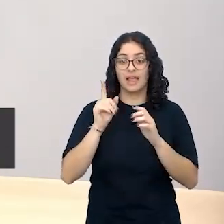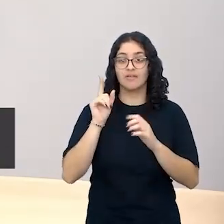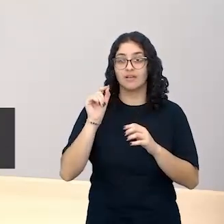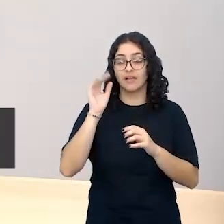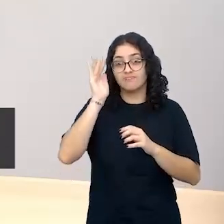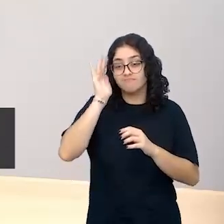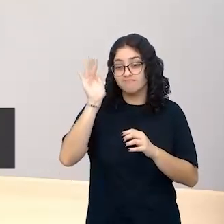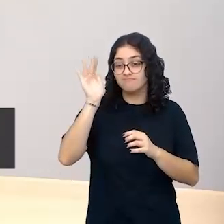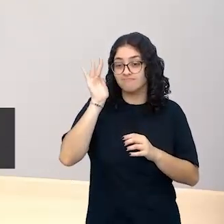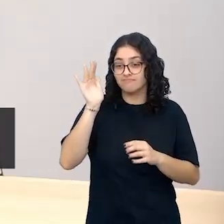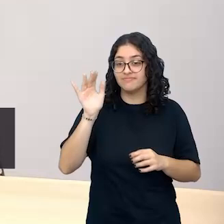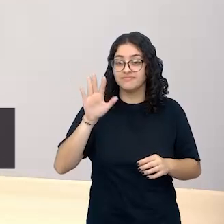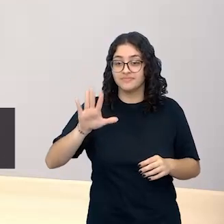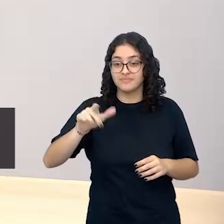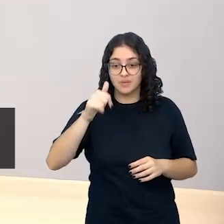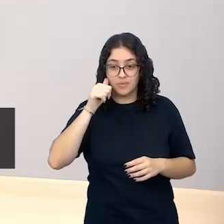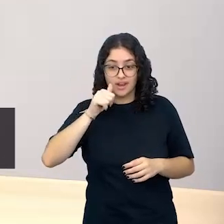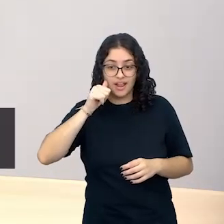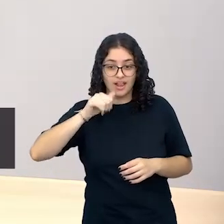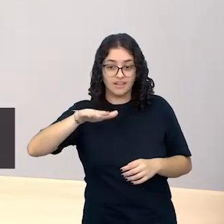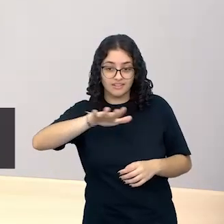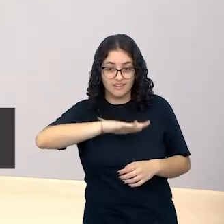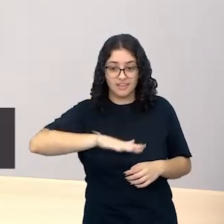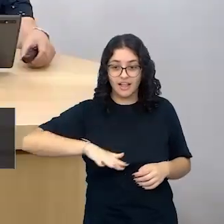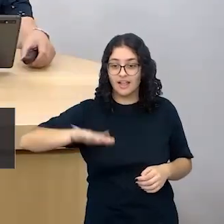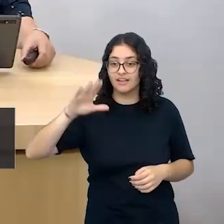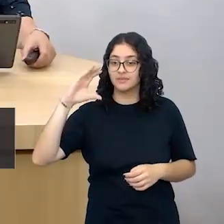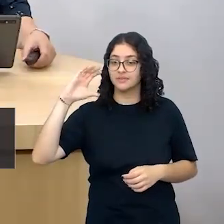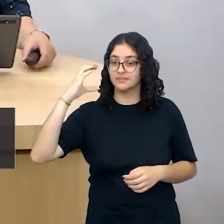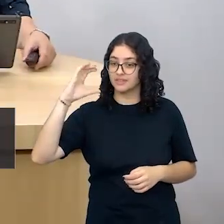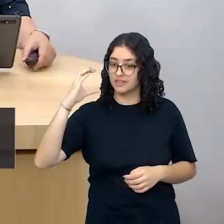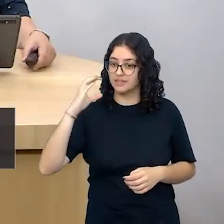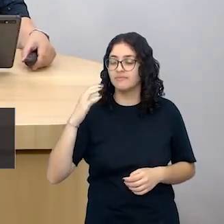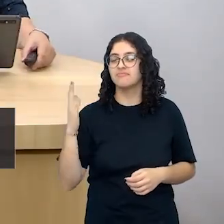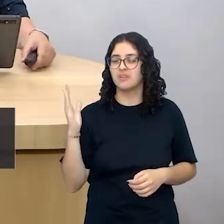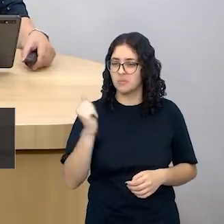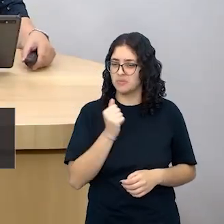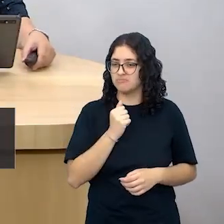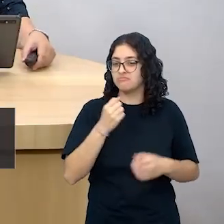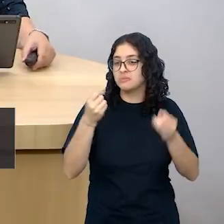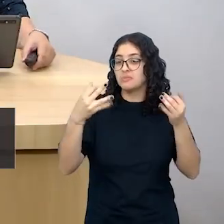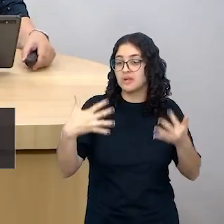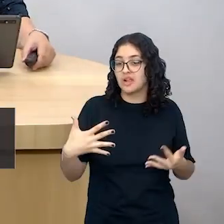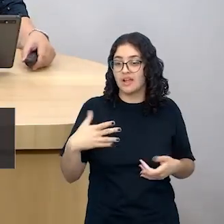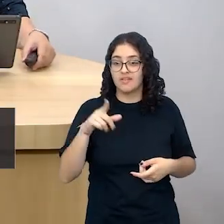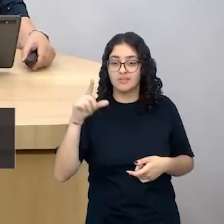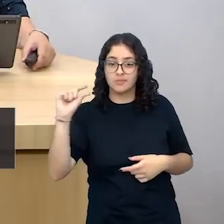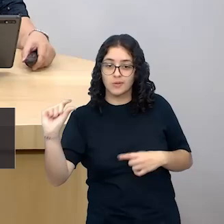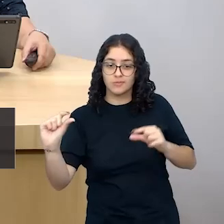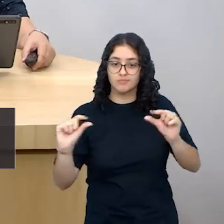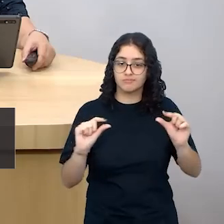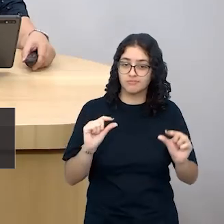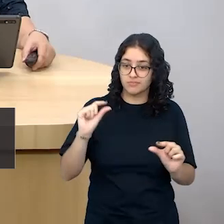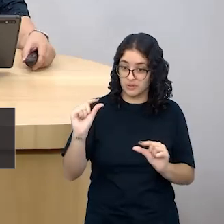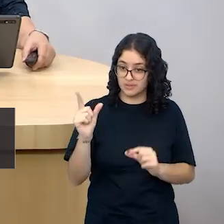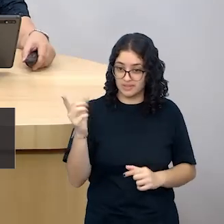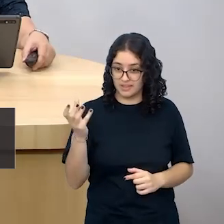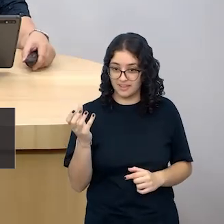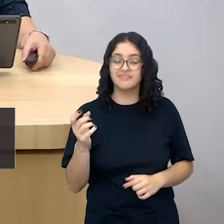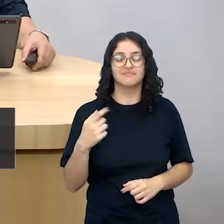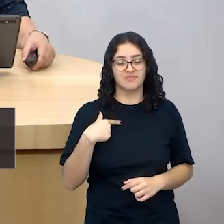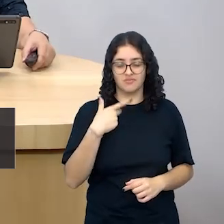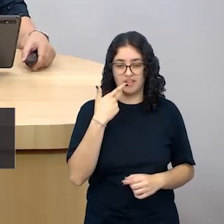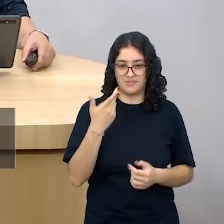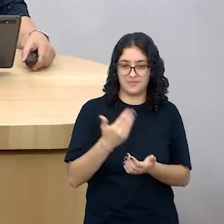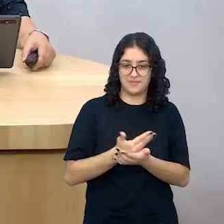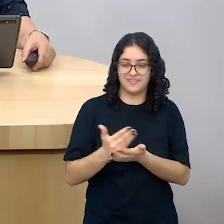das mulheres da ciência, então, Kimia, vamos falar. Vamos lá. Quer falar um pouquinho da... você fala primeiro, fala a segunda? Falo.